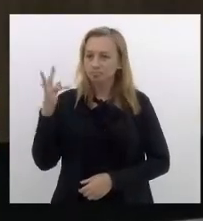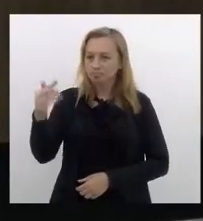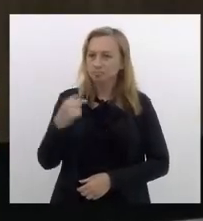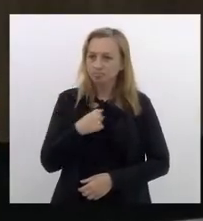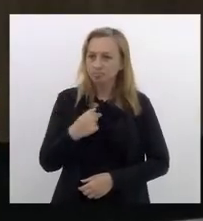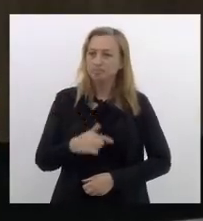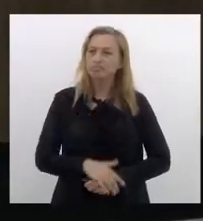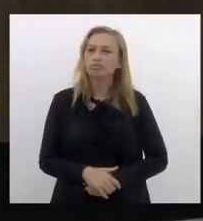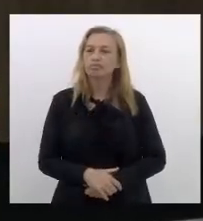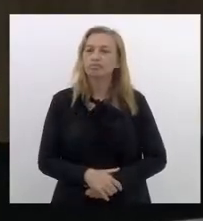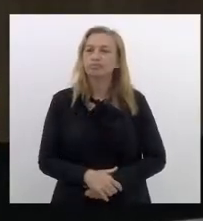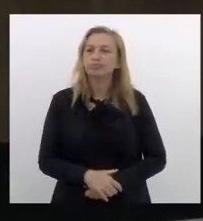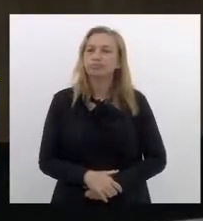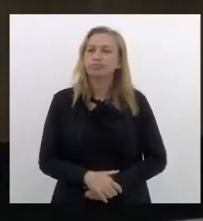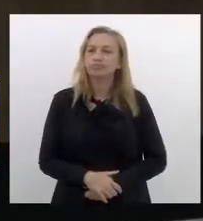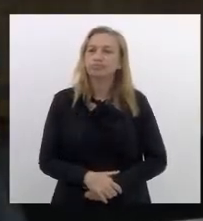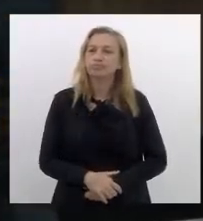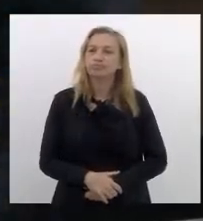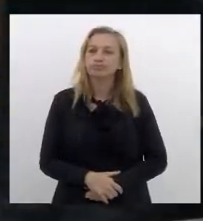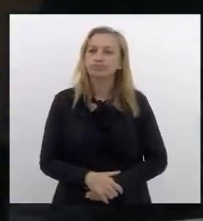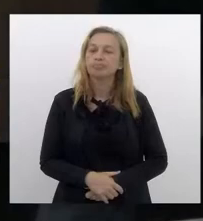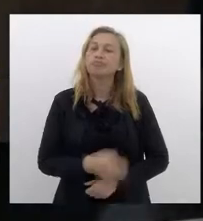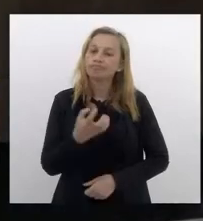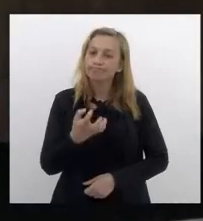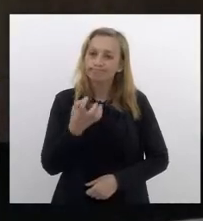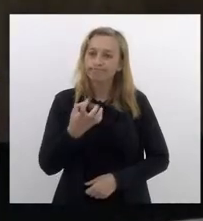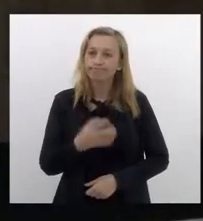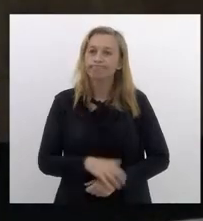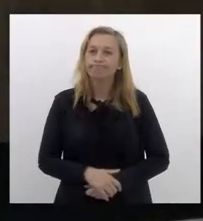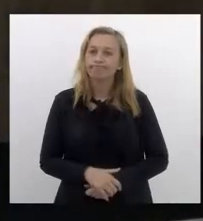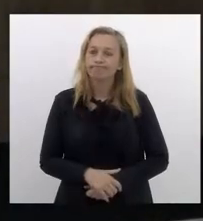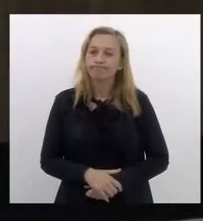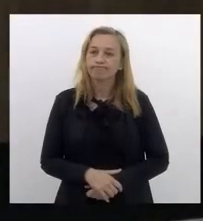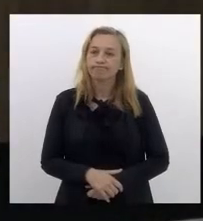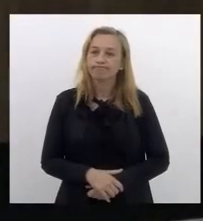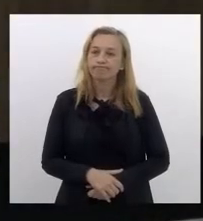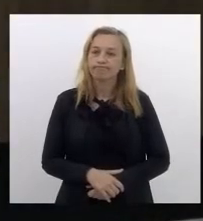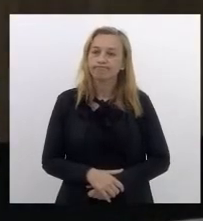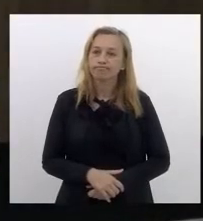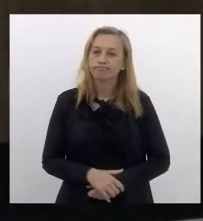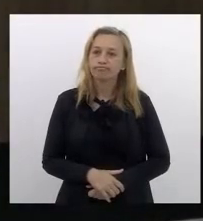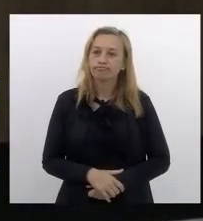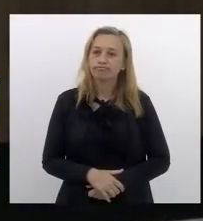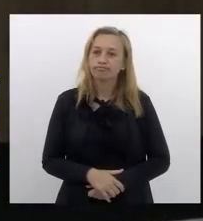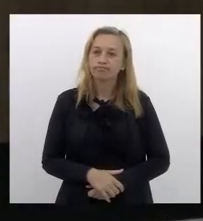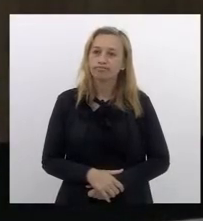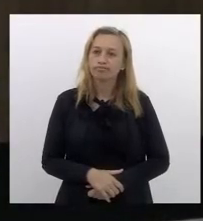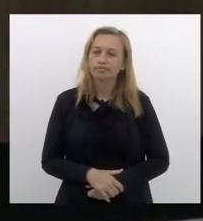mas é que eu queria deixar